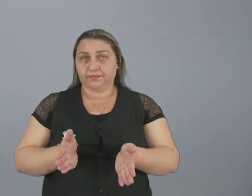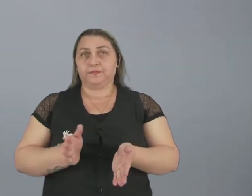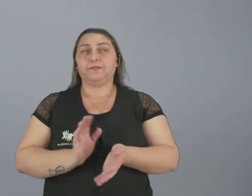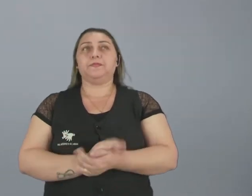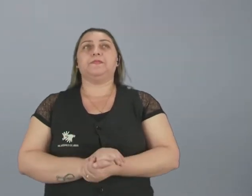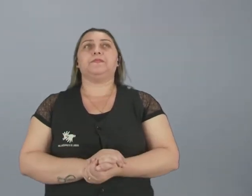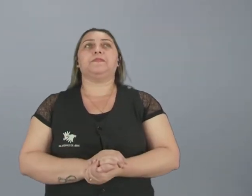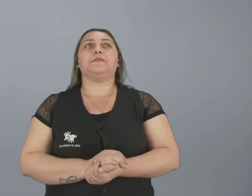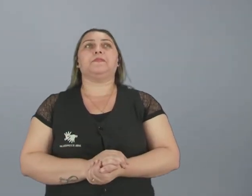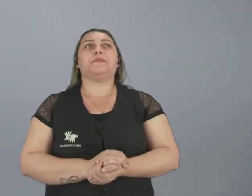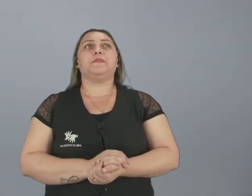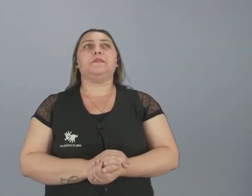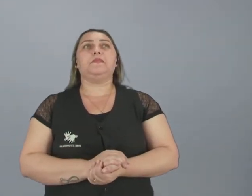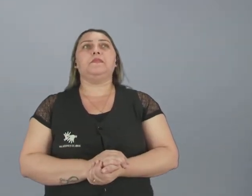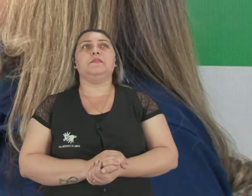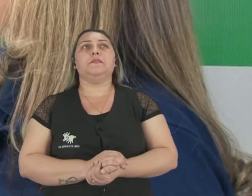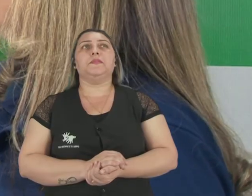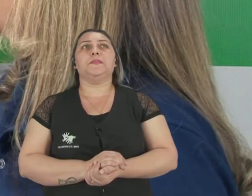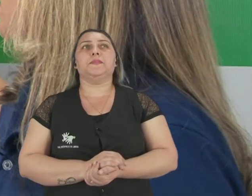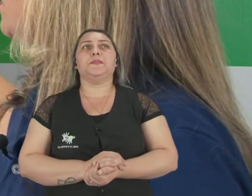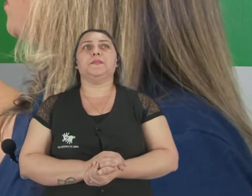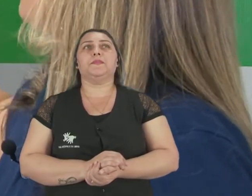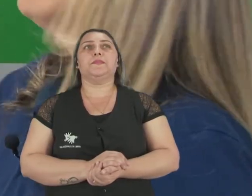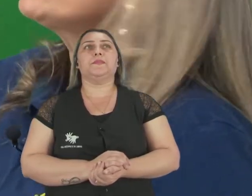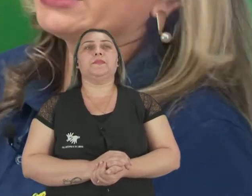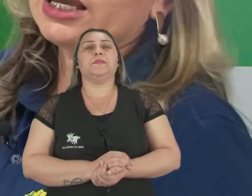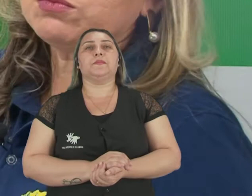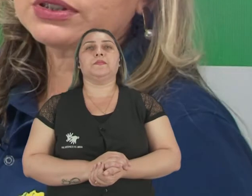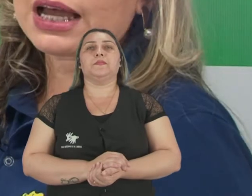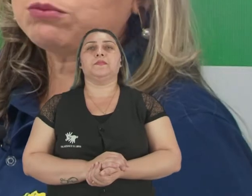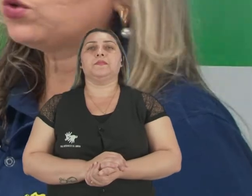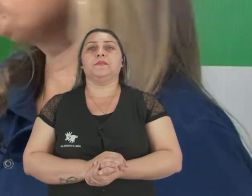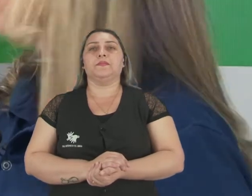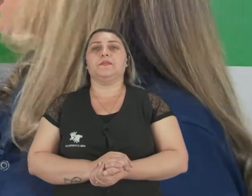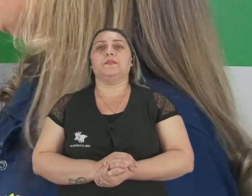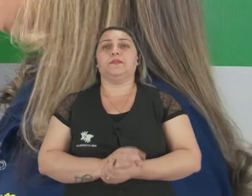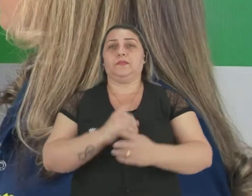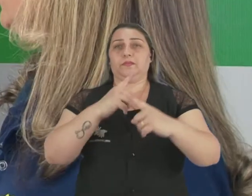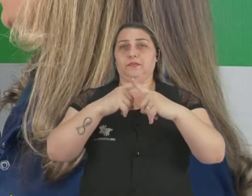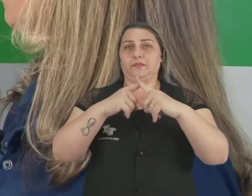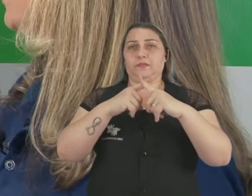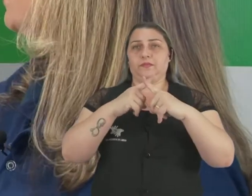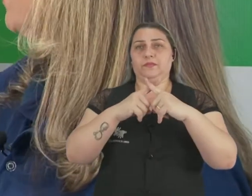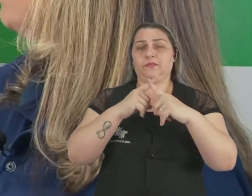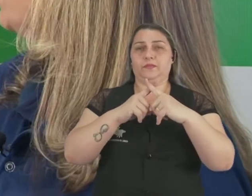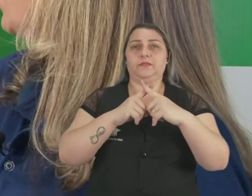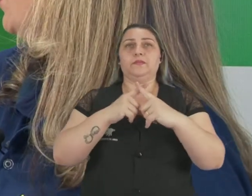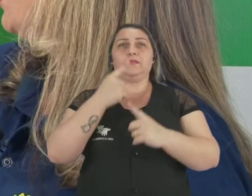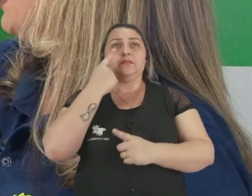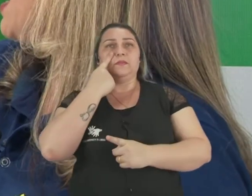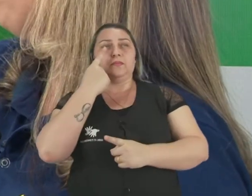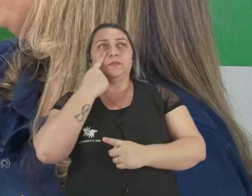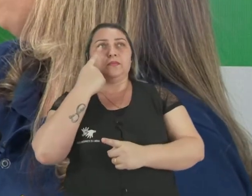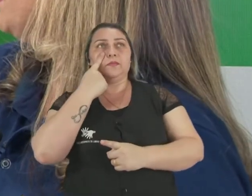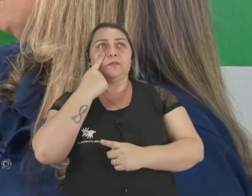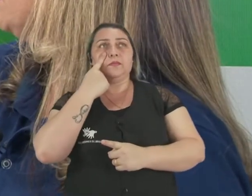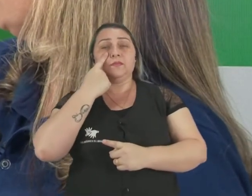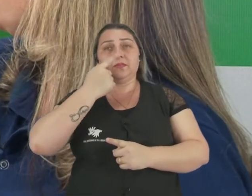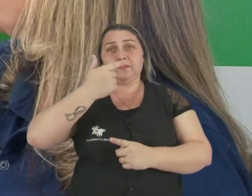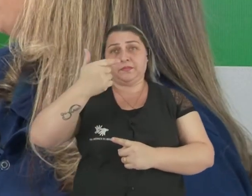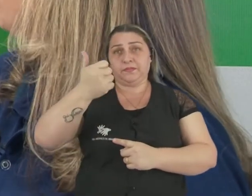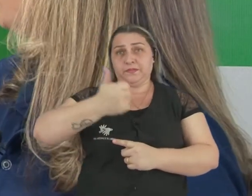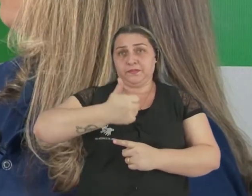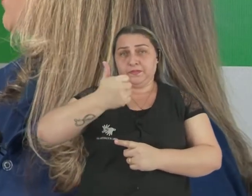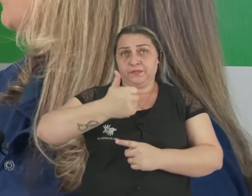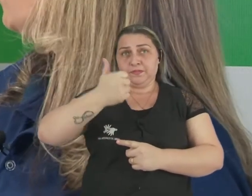aí? Então, vamos aqui, né, nos termos da multiplicação. Então, nós temos a primeira,